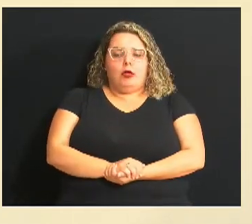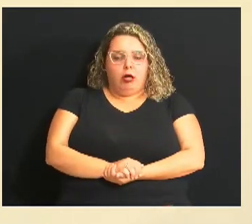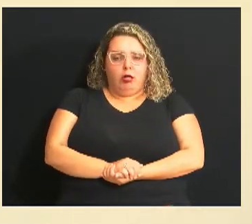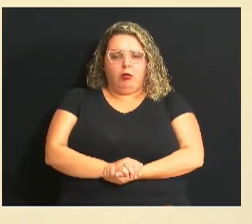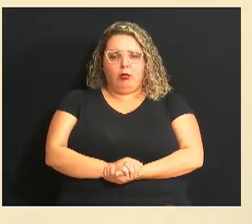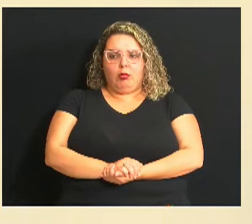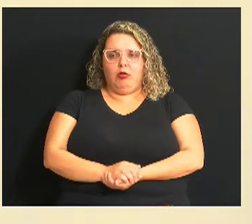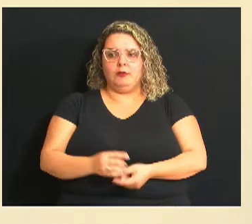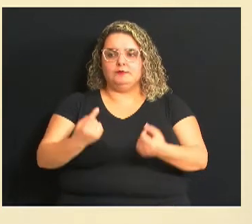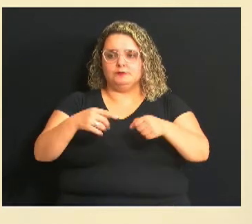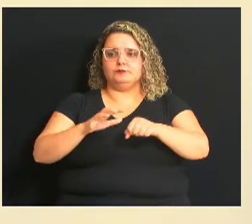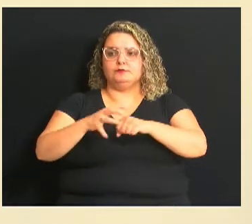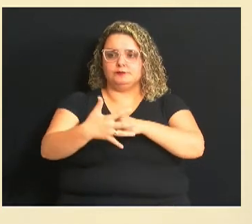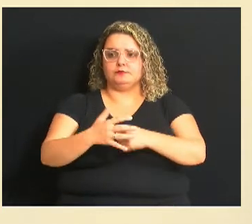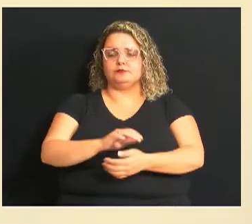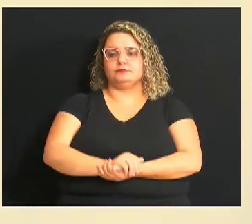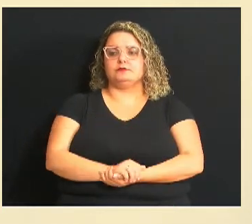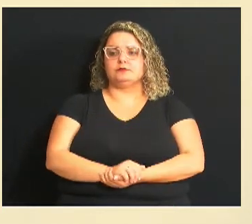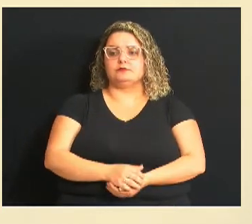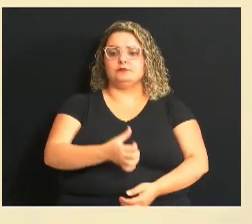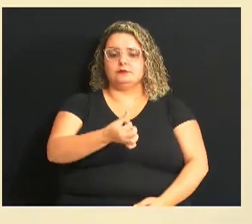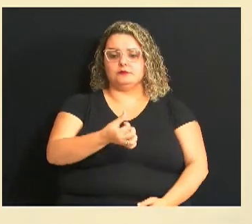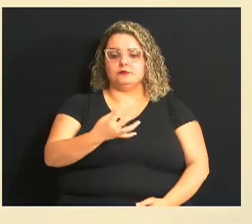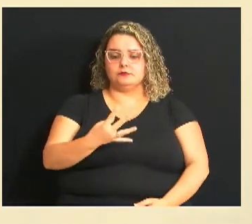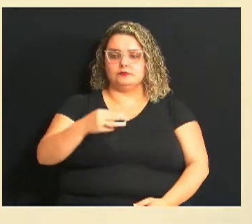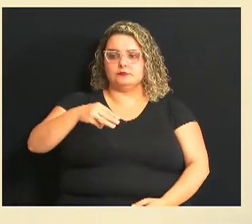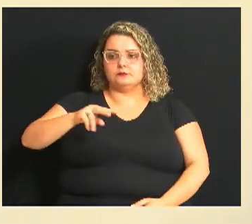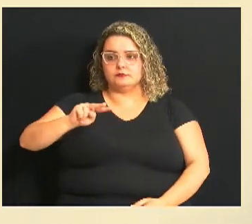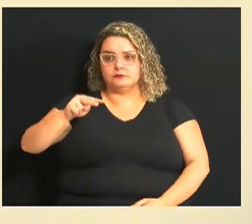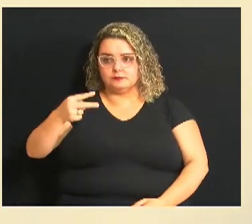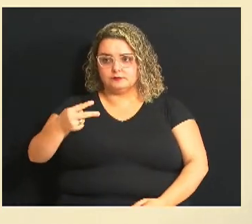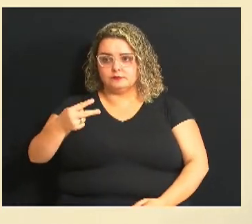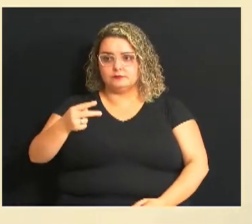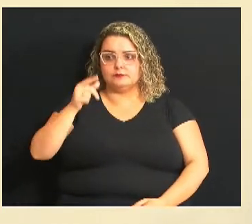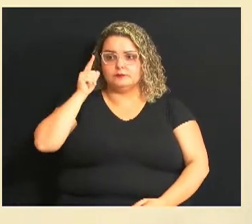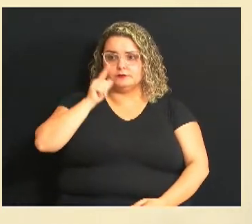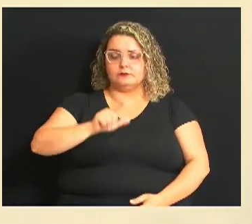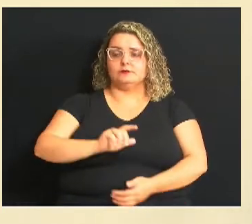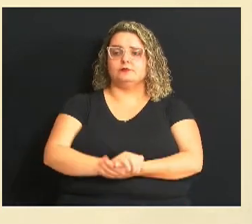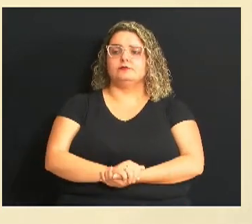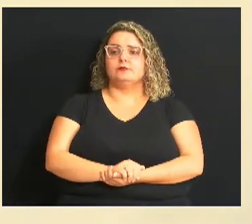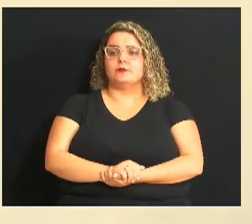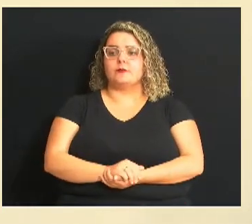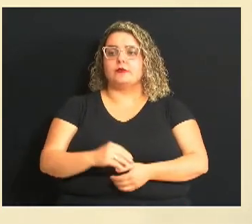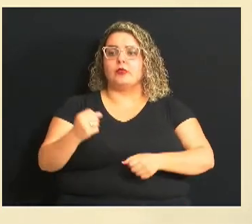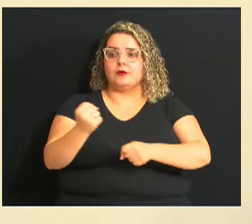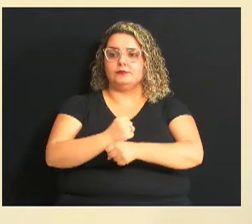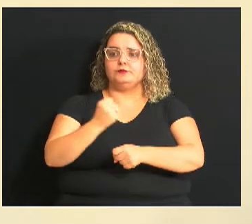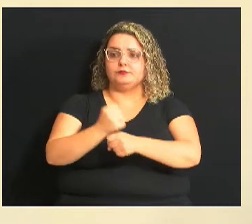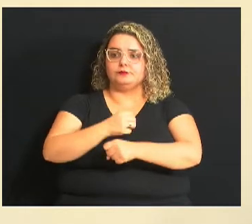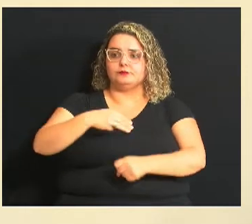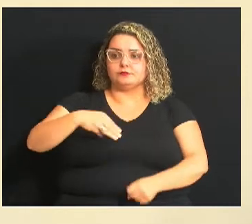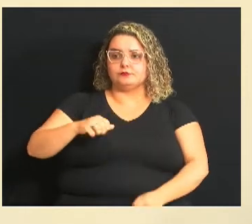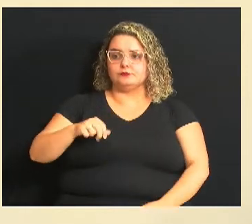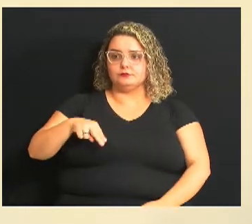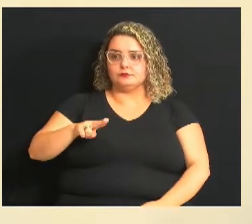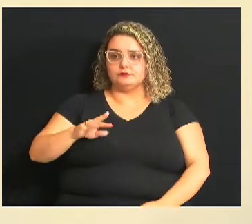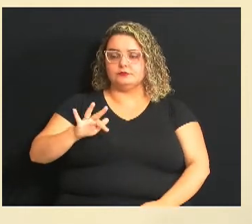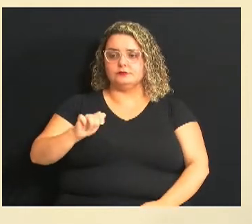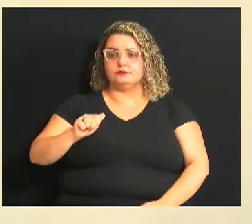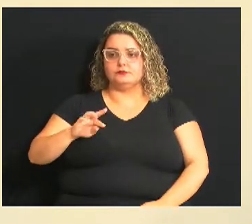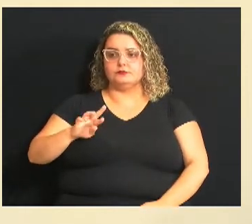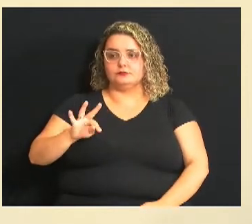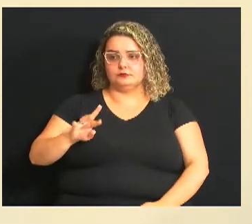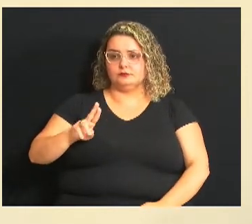sala de 64 metros quadrados, conseguimos construir, manufaturar